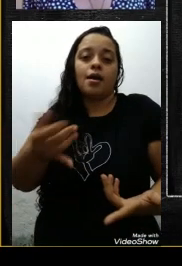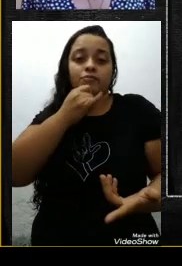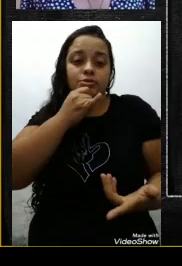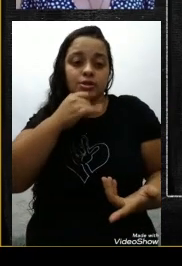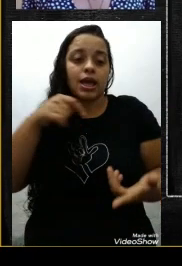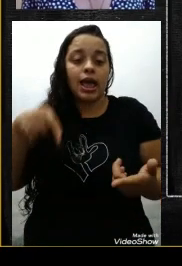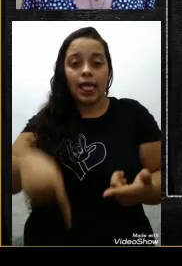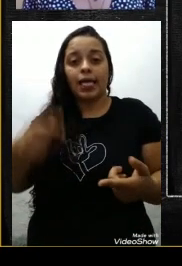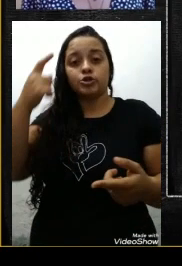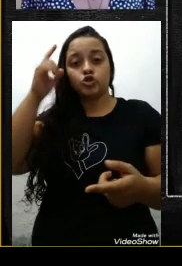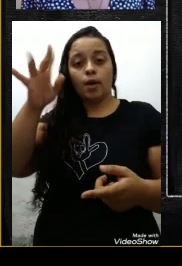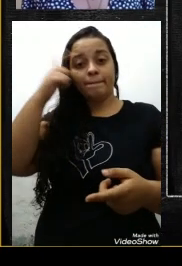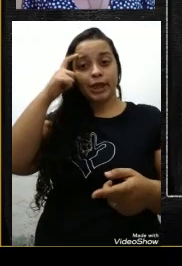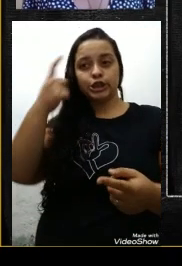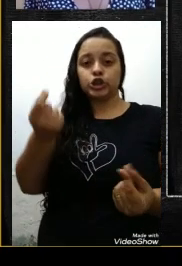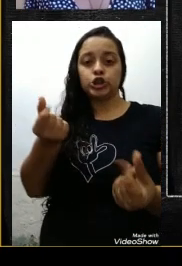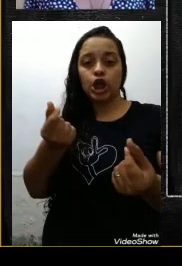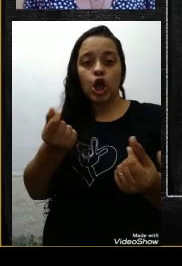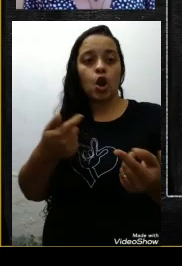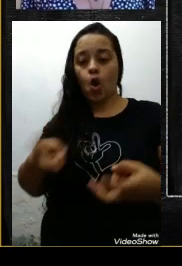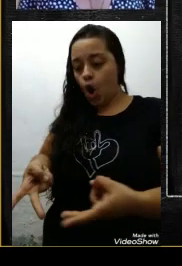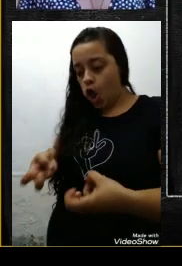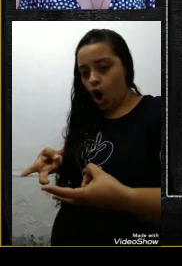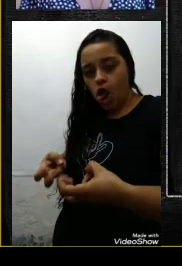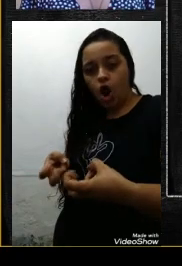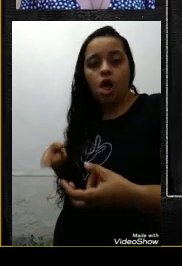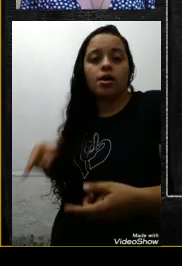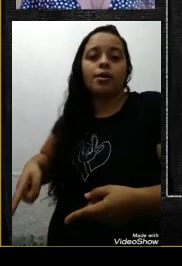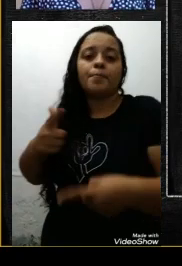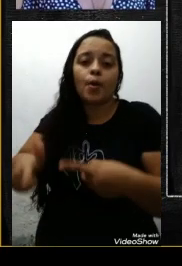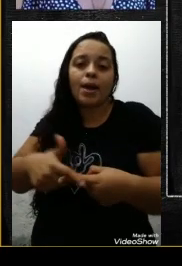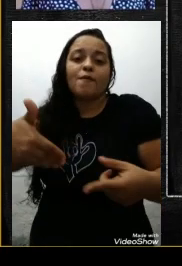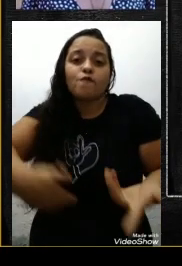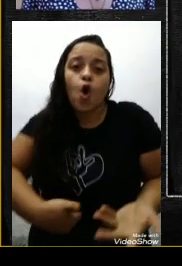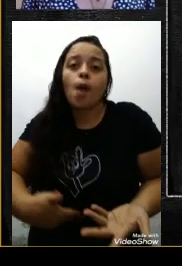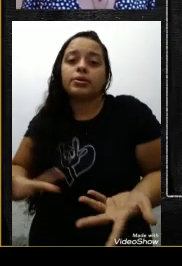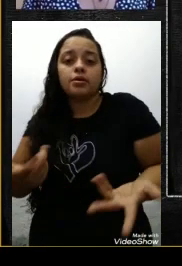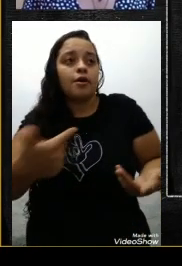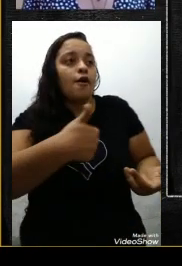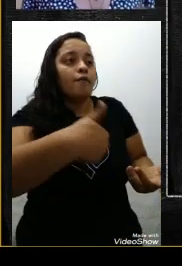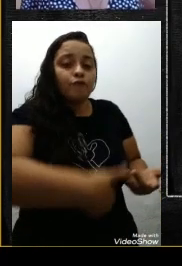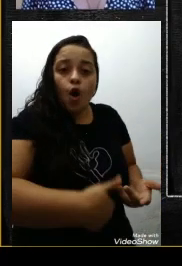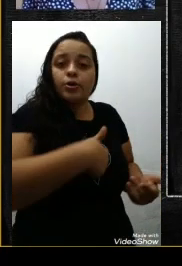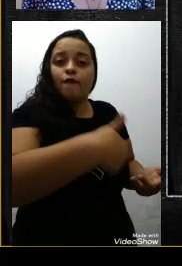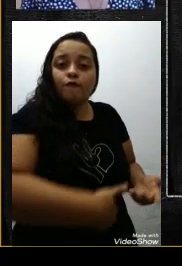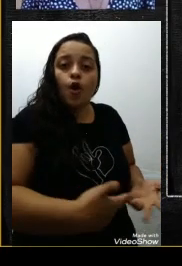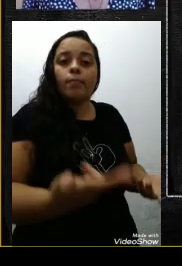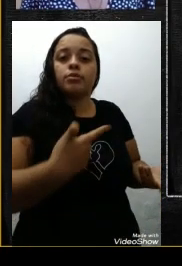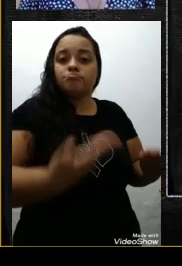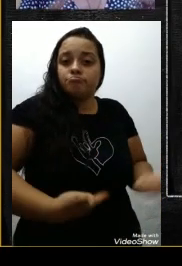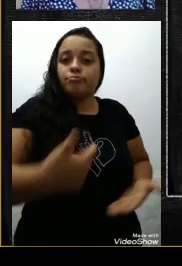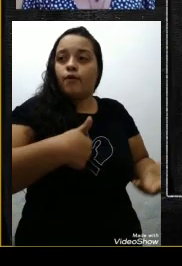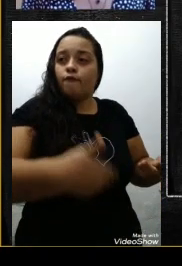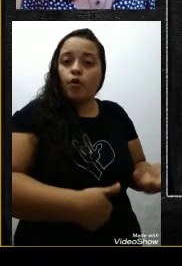esses camponeses para não perder seus lucros, para não perder seus rendimentos. E a população está faminta, né? A exploração, né?